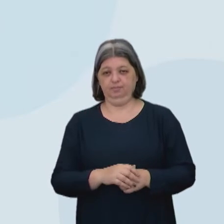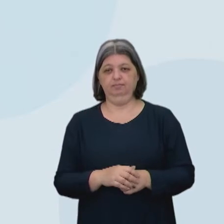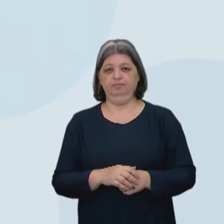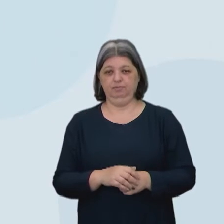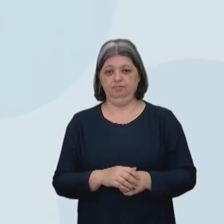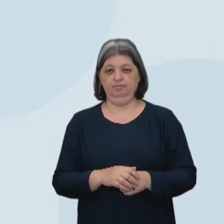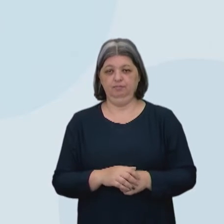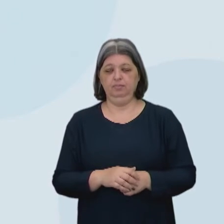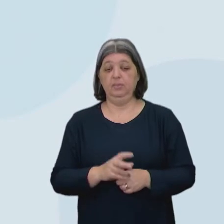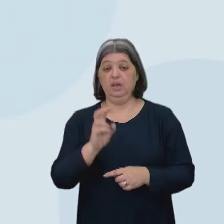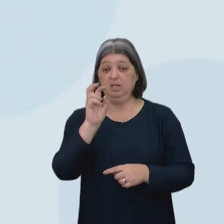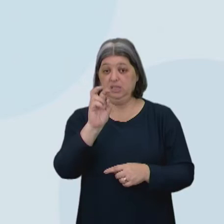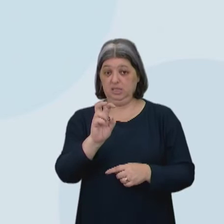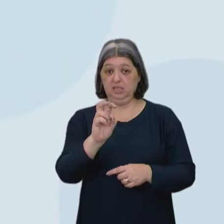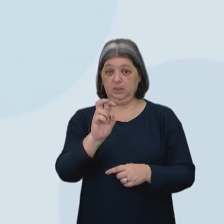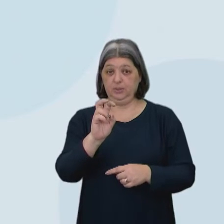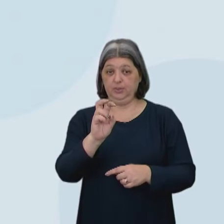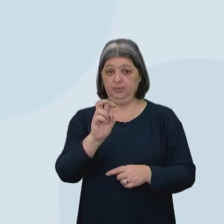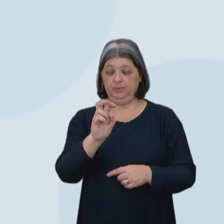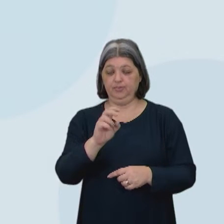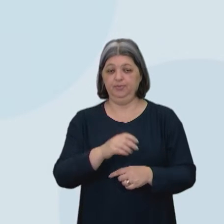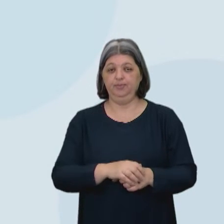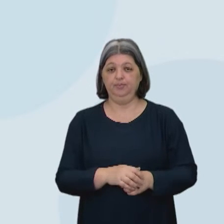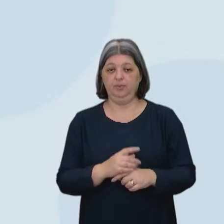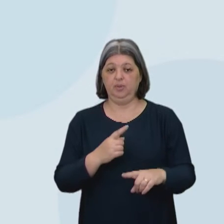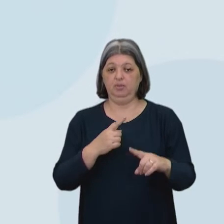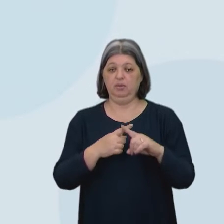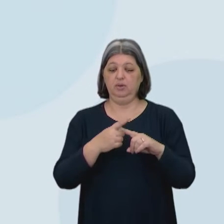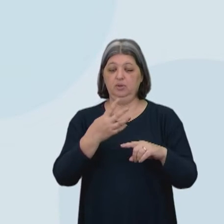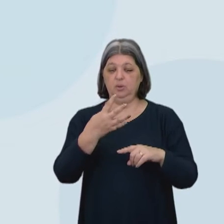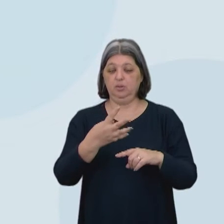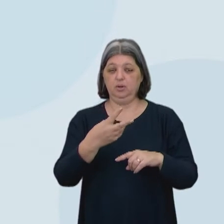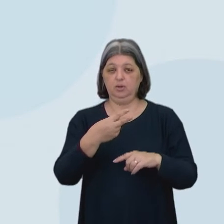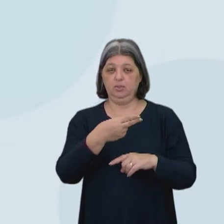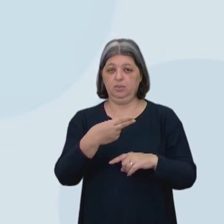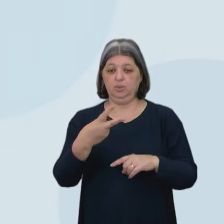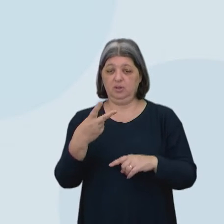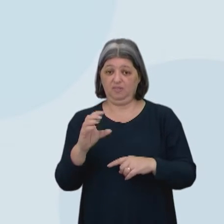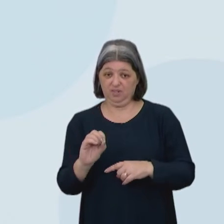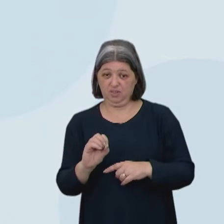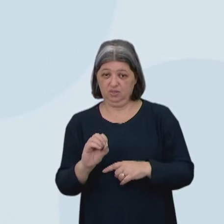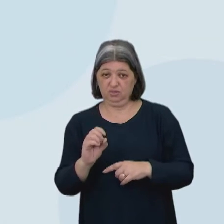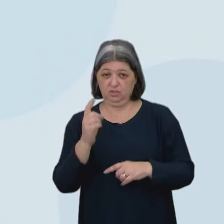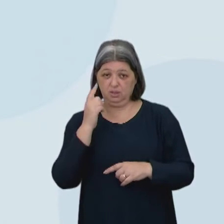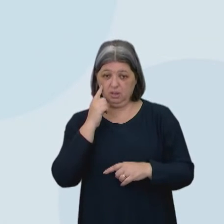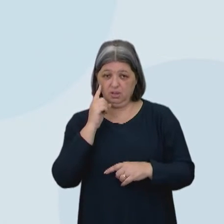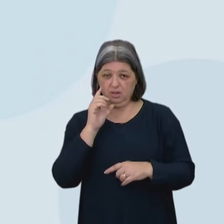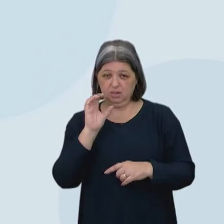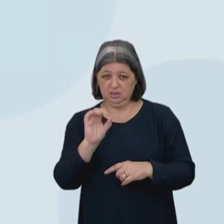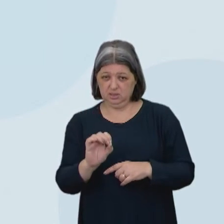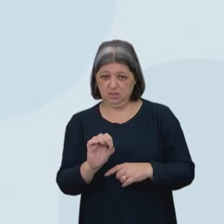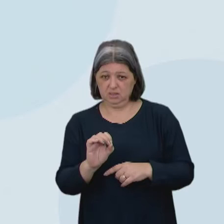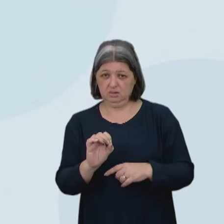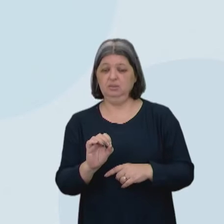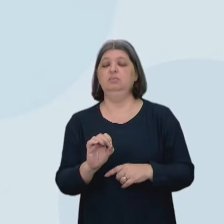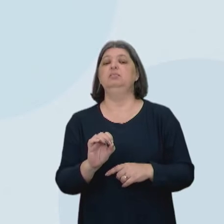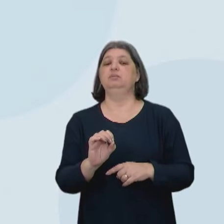2, 3, 4, 5 vezes. 5 vezes 4, 20. Professora, deu 0. Deu um decimal